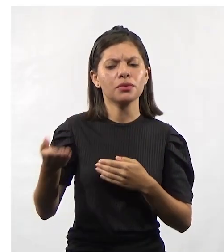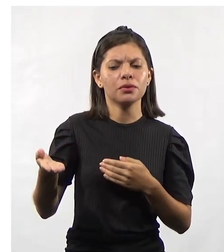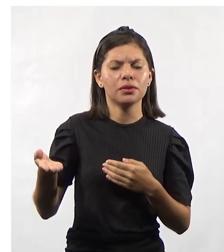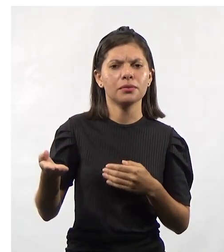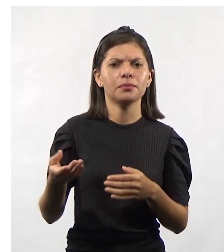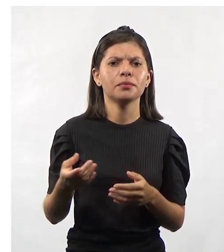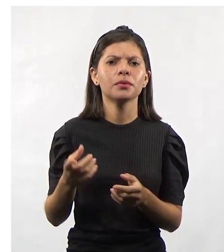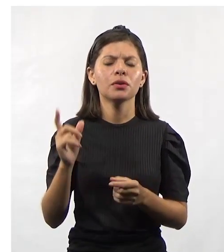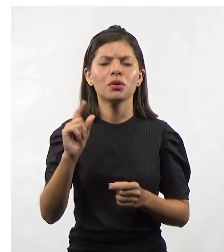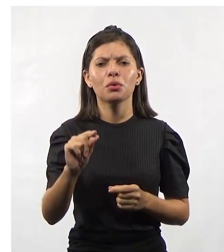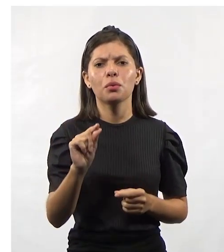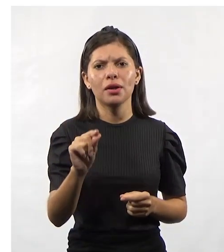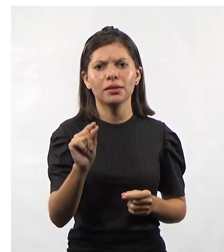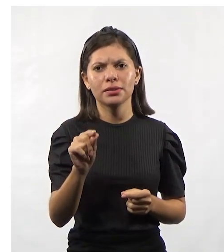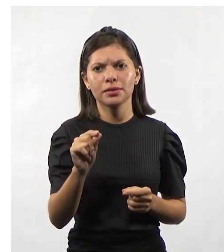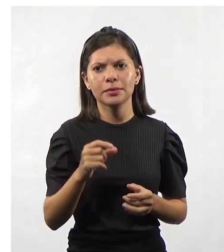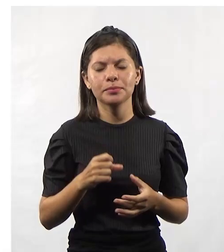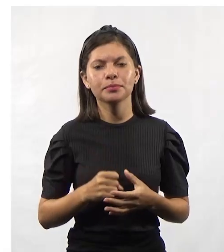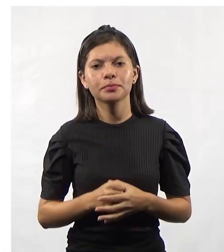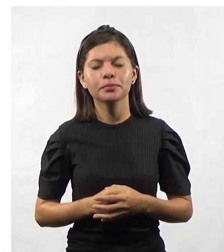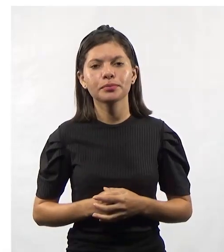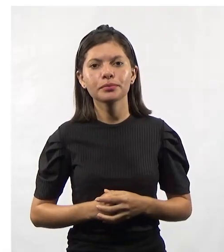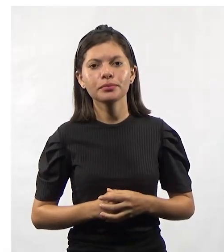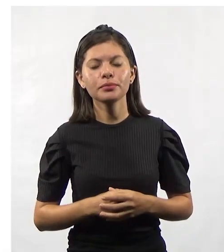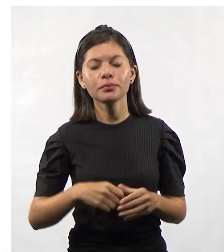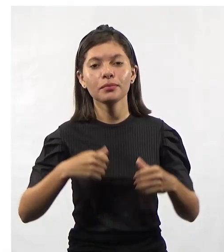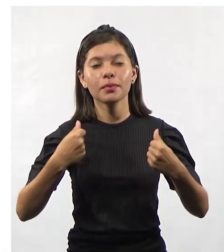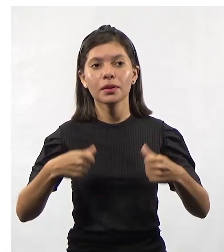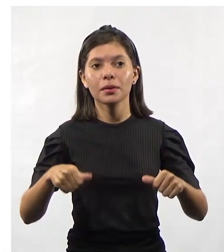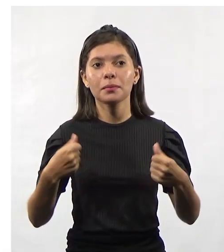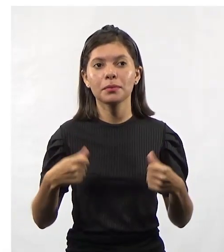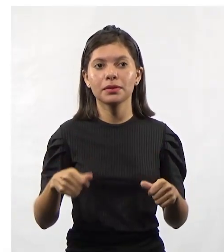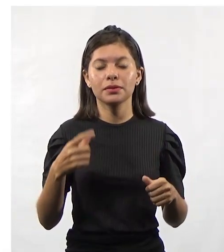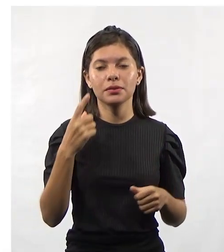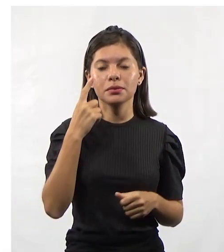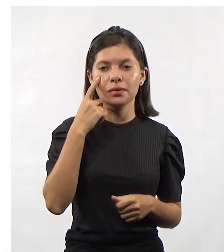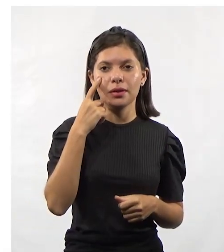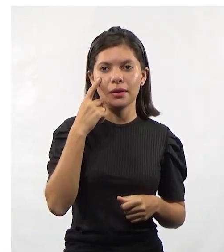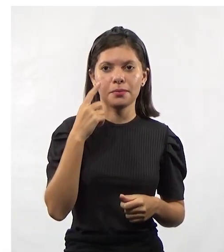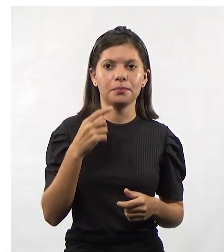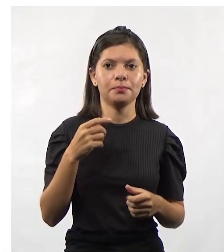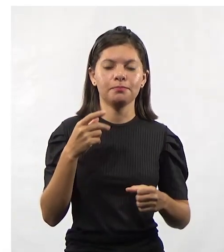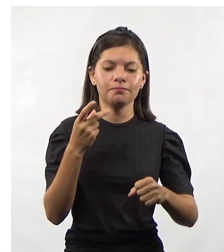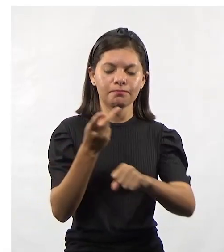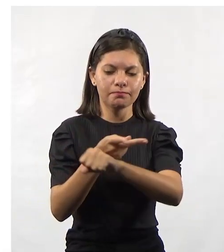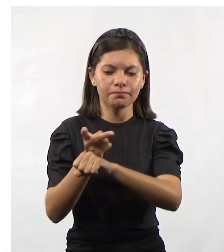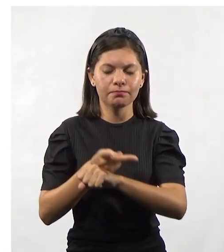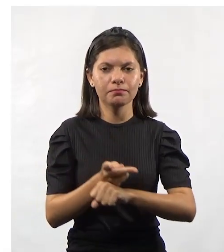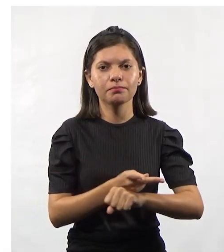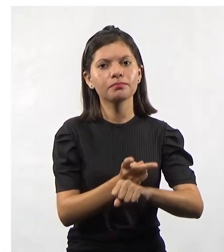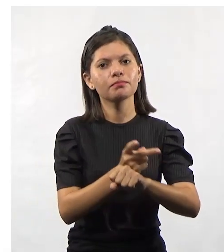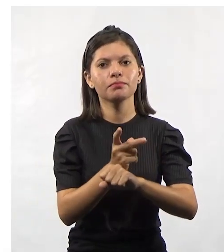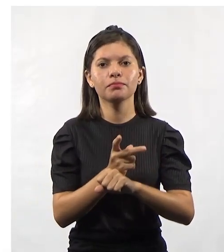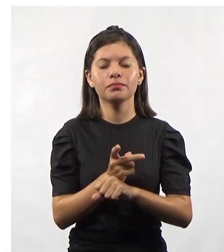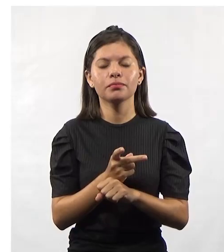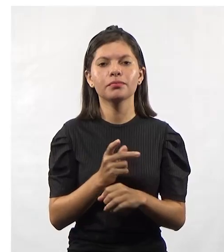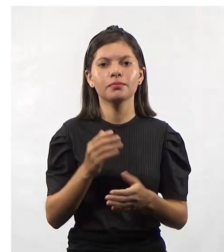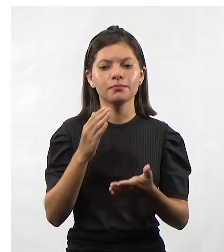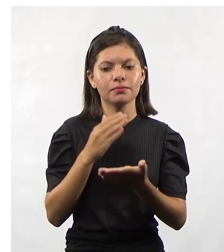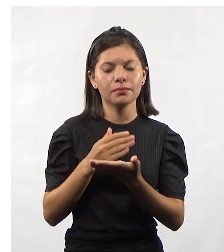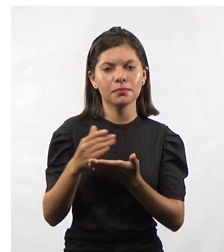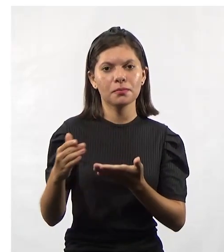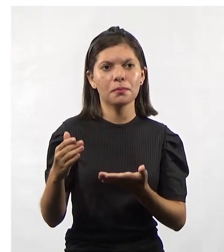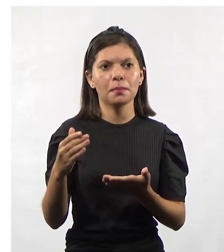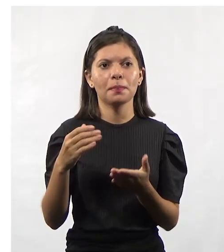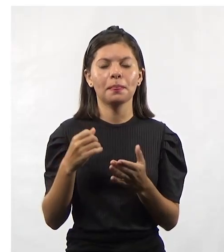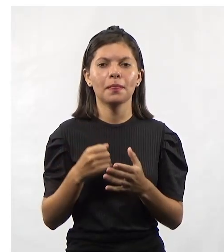E fora do ambiente escolar, quais são os entraves? Então, a gente precisa ter esse olhar para buscar os